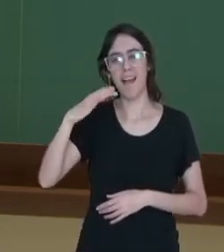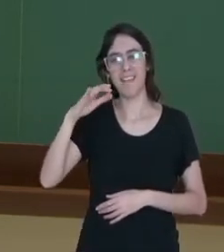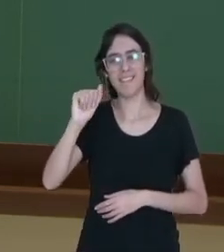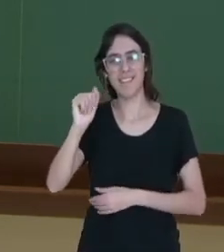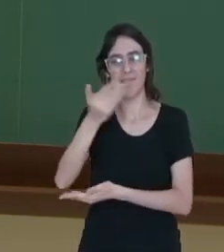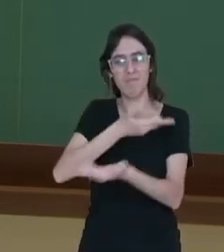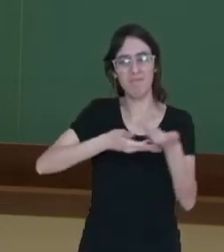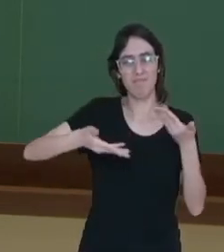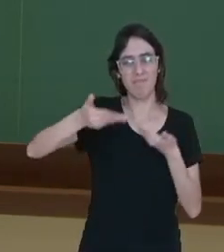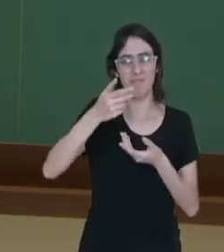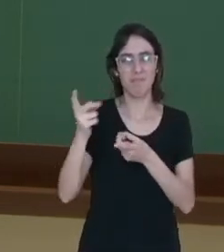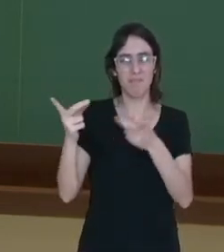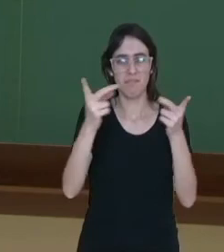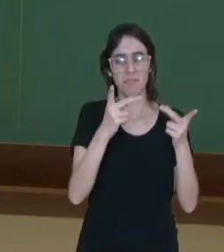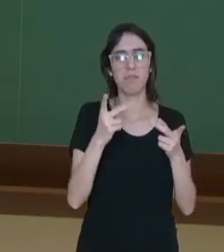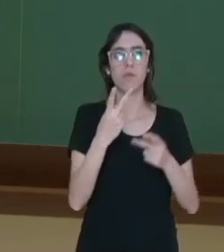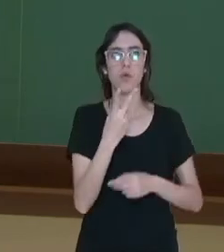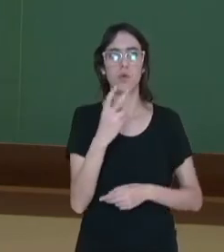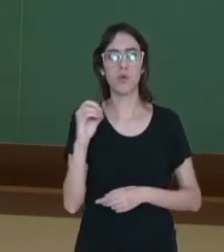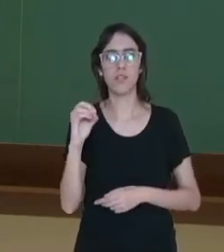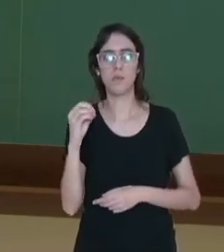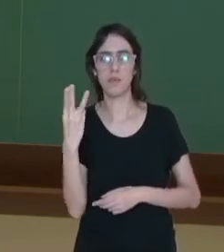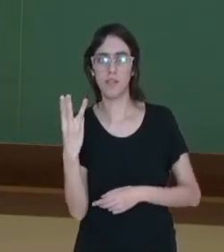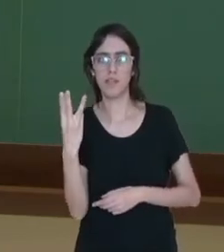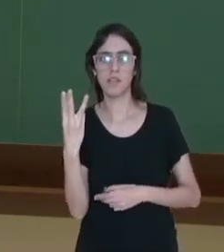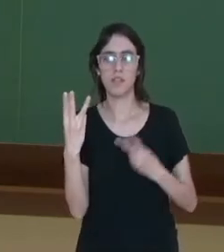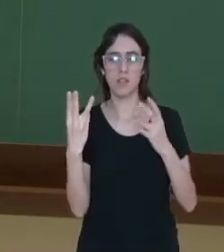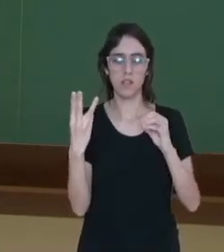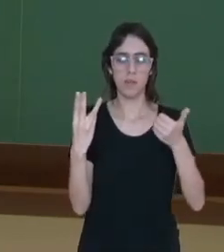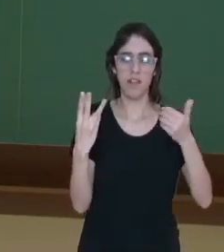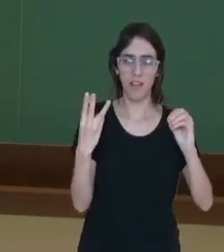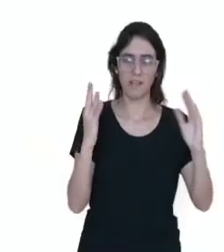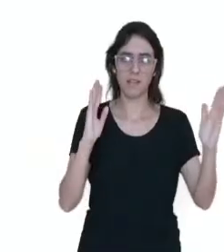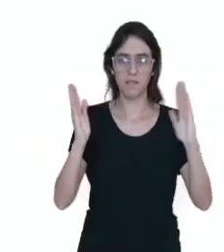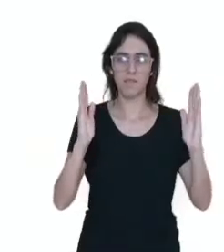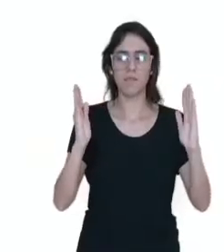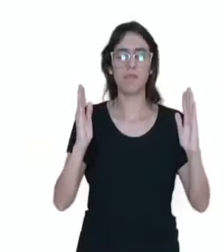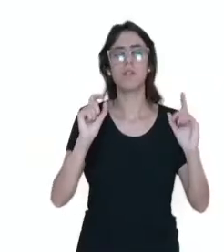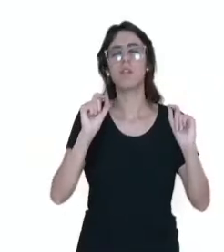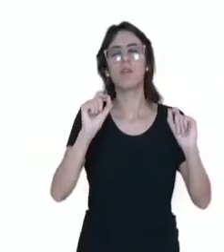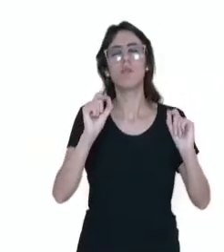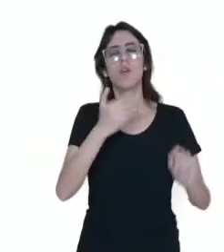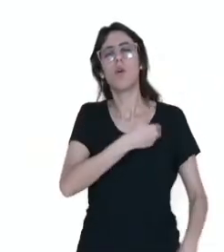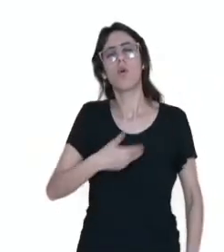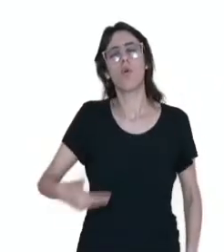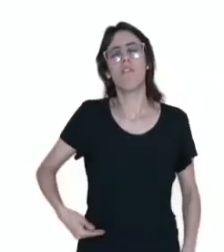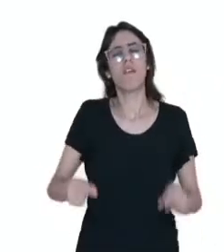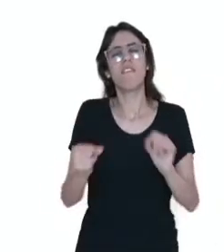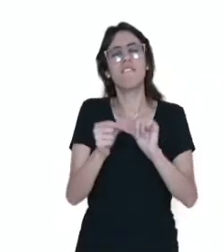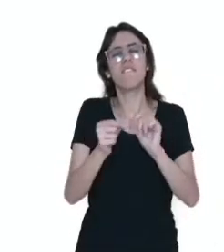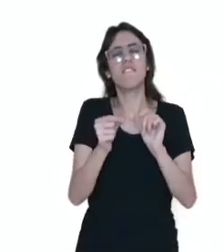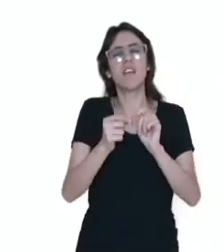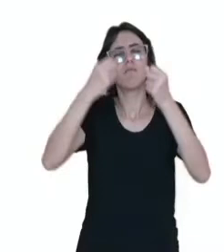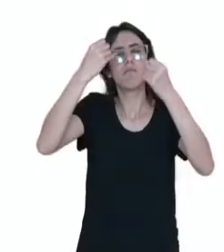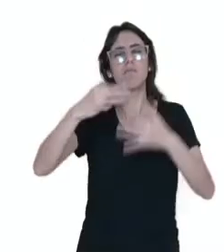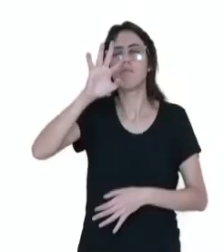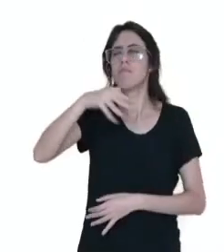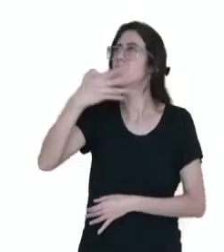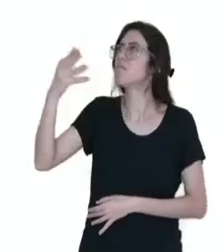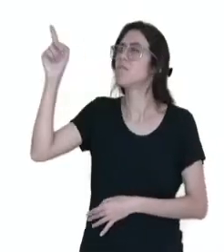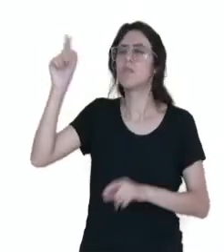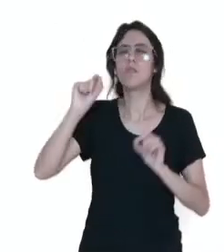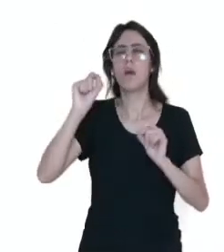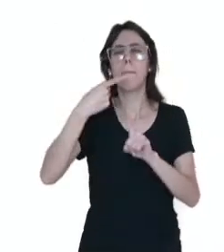entre 2003 e 2010. Observe essa tabela. Quais ações do governo ajudam a explicar esse